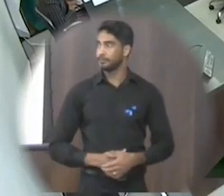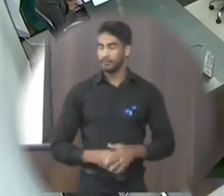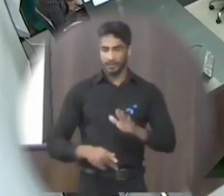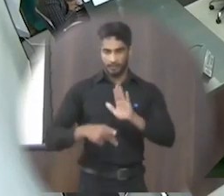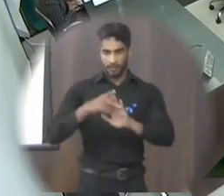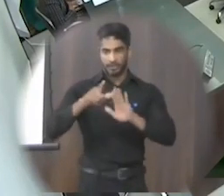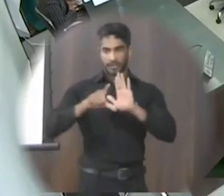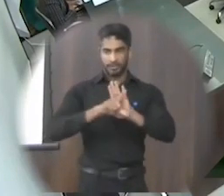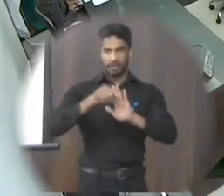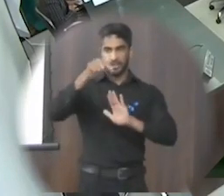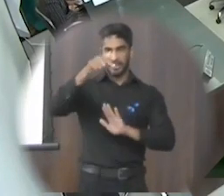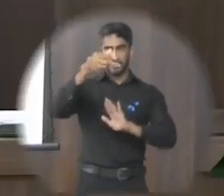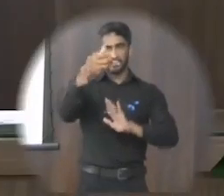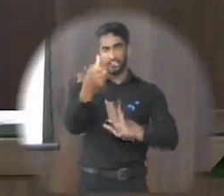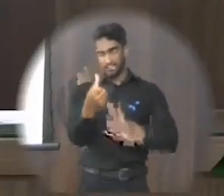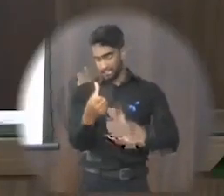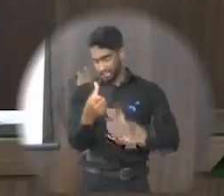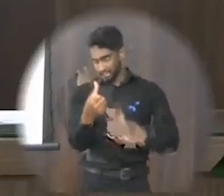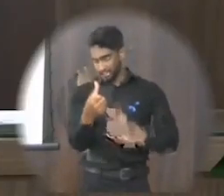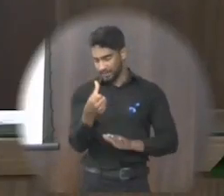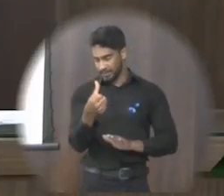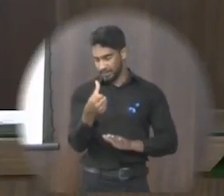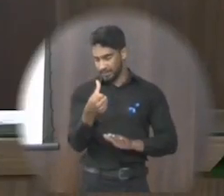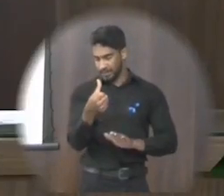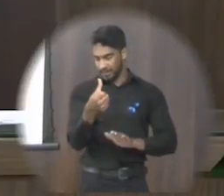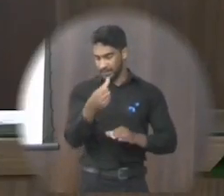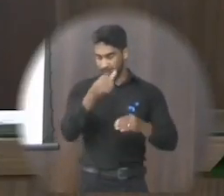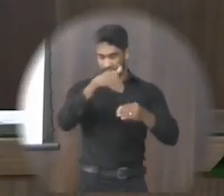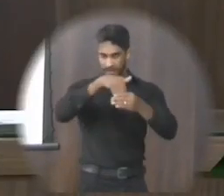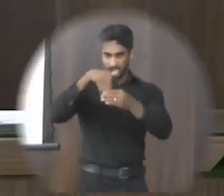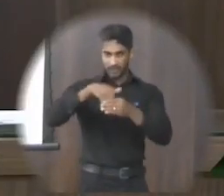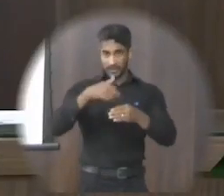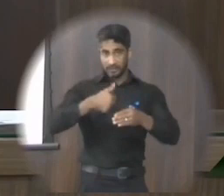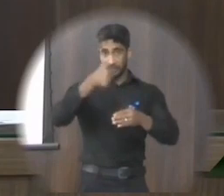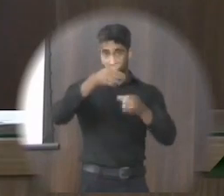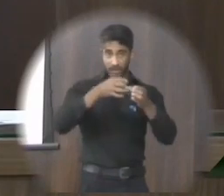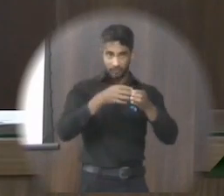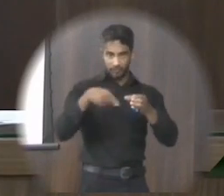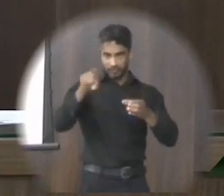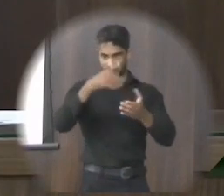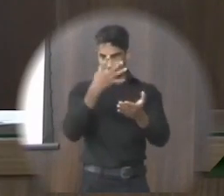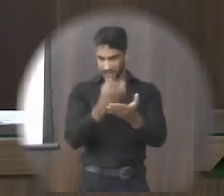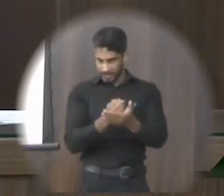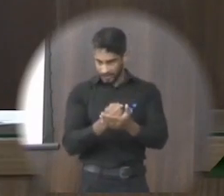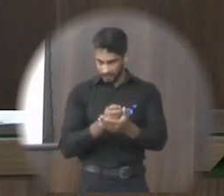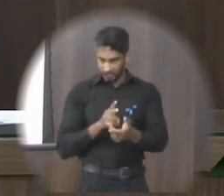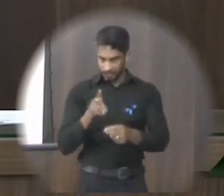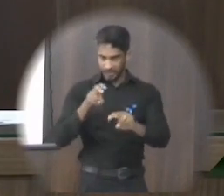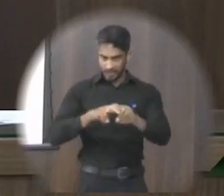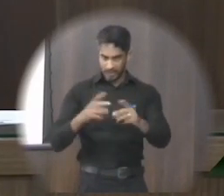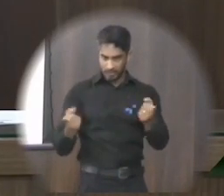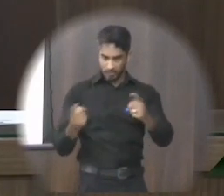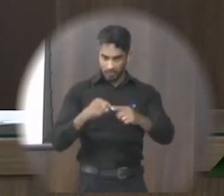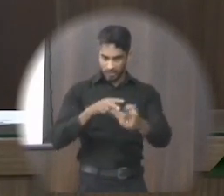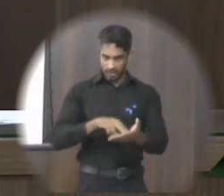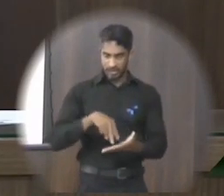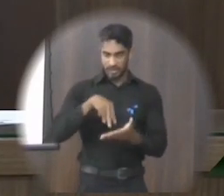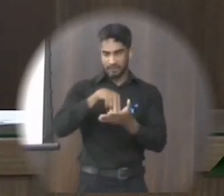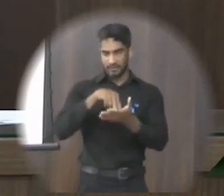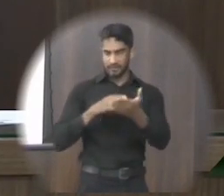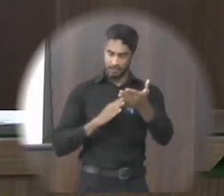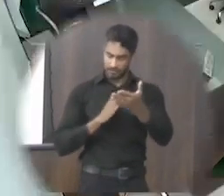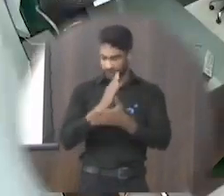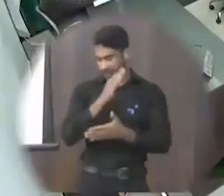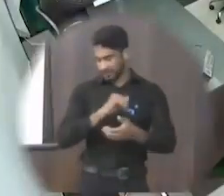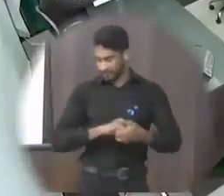Projeto de lei 076 está em votação em primeiro turno. Quem for a favor, permaneça sentado. Aos contrários, se levante.